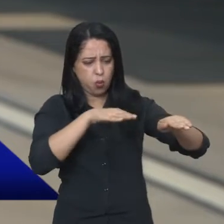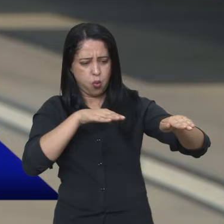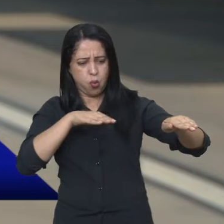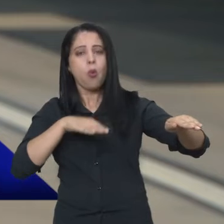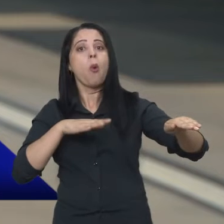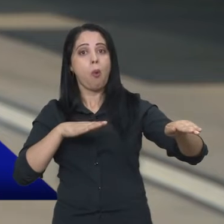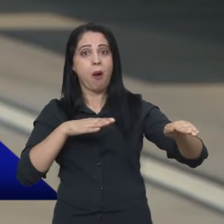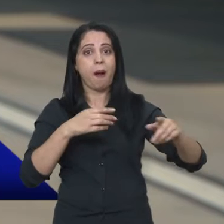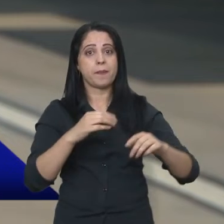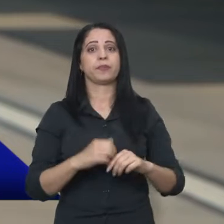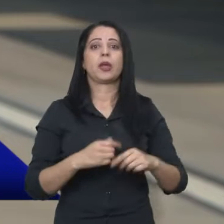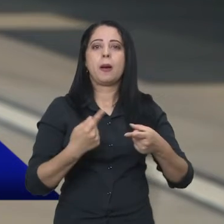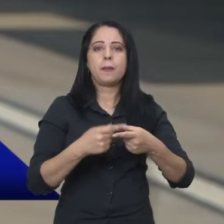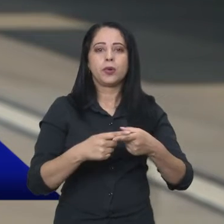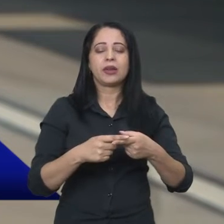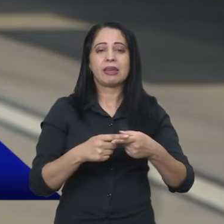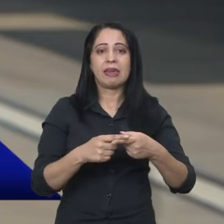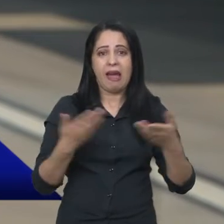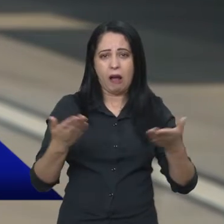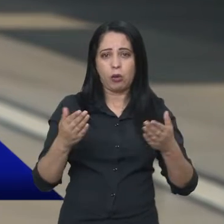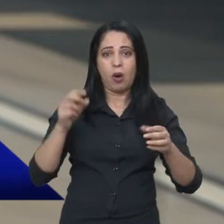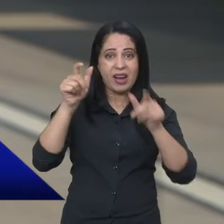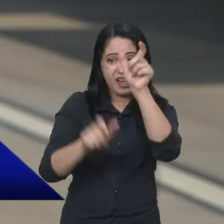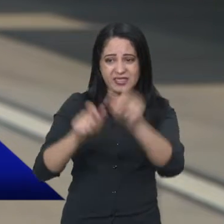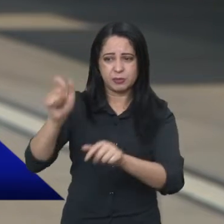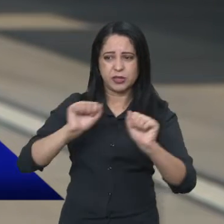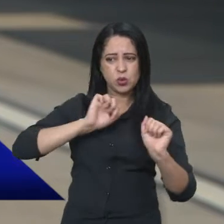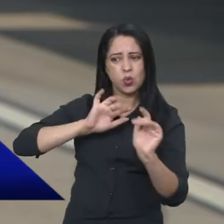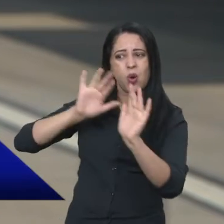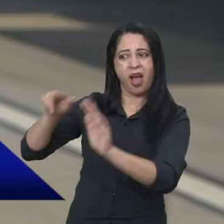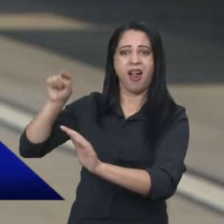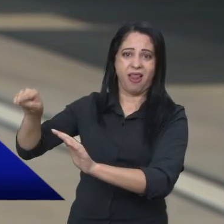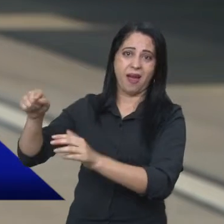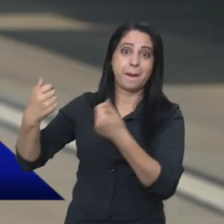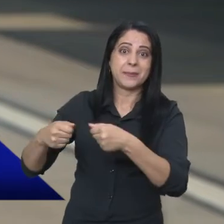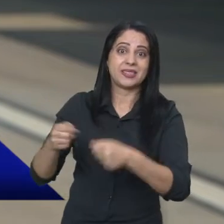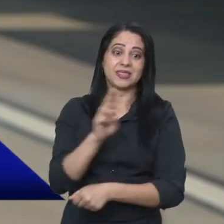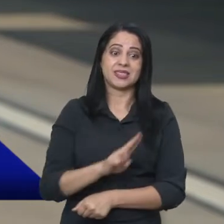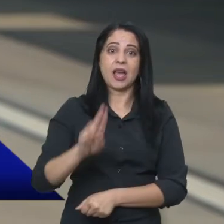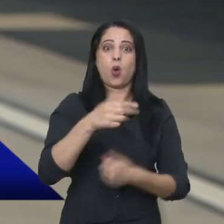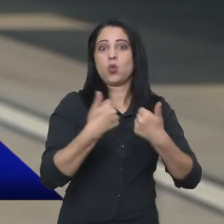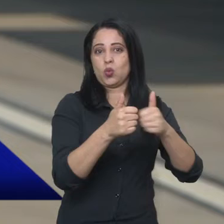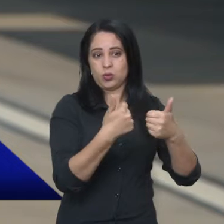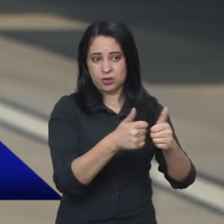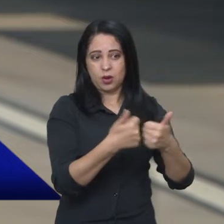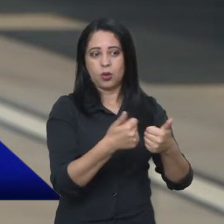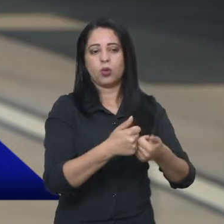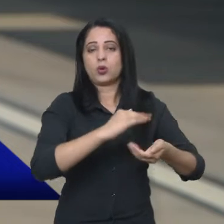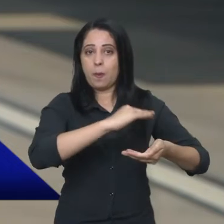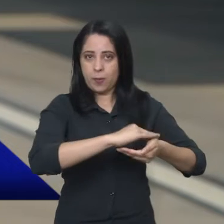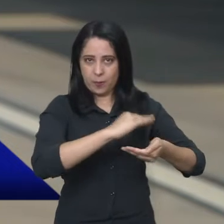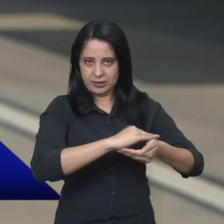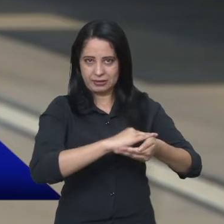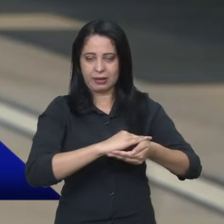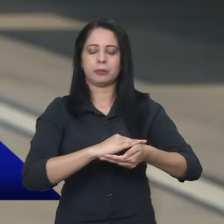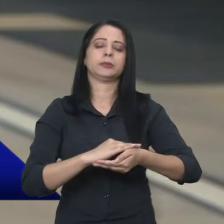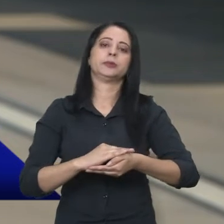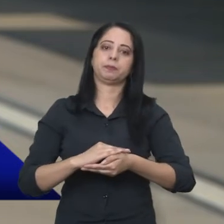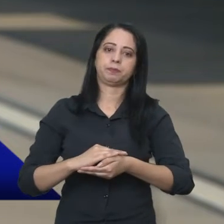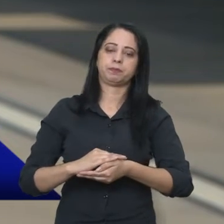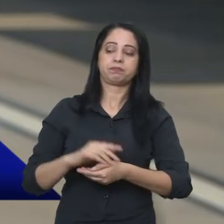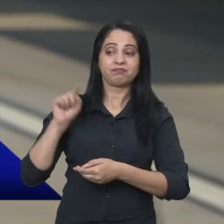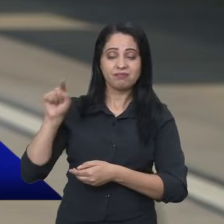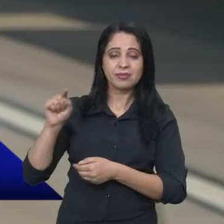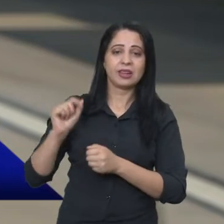prevendo a necessidade de pessoas né o aumento de pessoas que vão precisar usar esse ônibus para vir então até aqui o Poupatempo